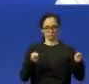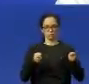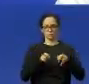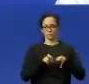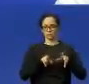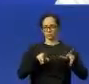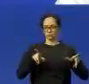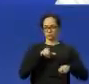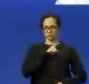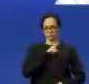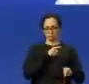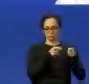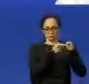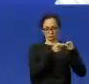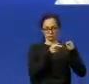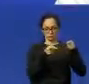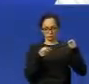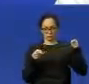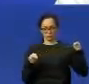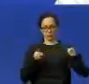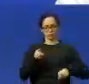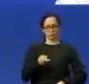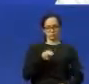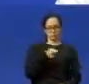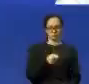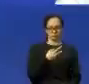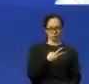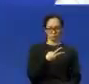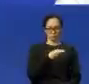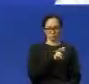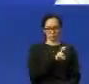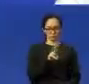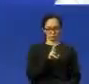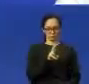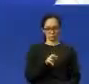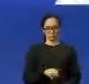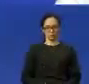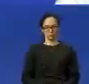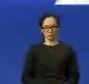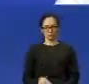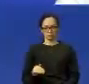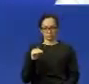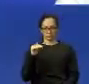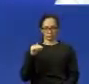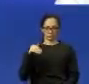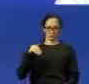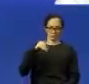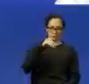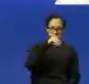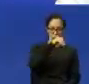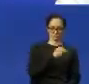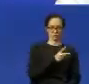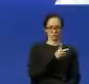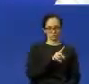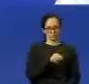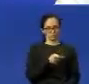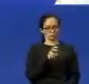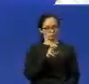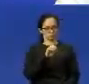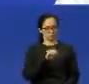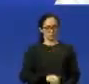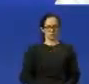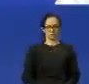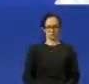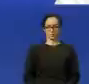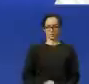teleférico, do mirante 1 para o mirante 2, é de R$ 2,00. E do topo do mirante 2 para o topo do mirante 1 é de R$ 2,50. Aí